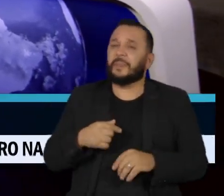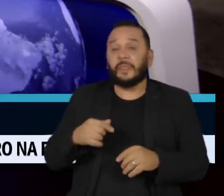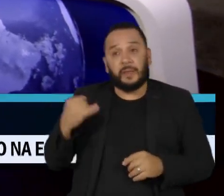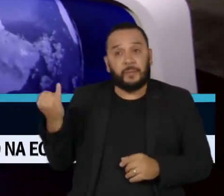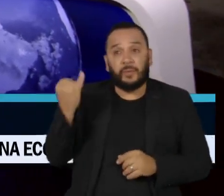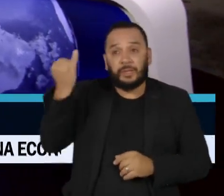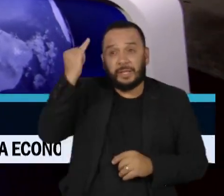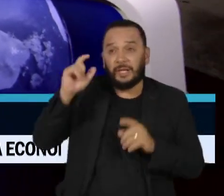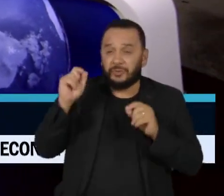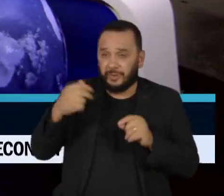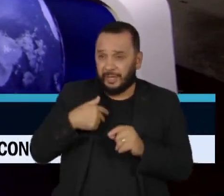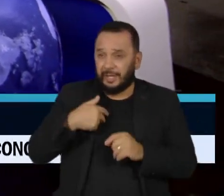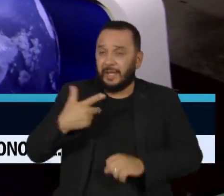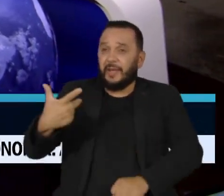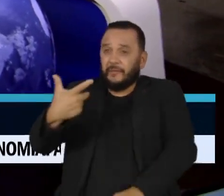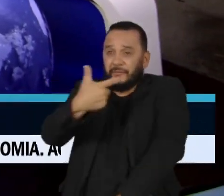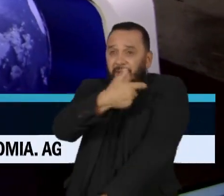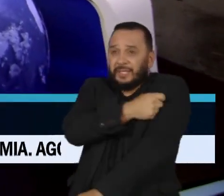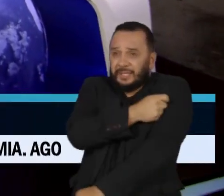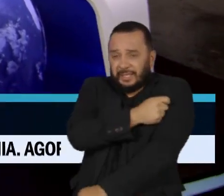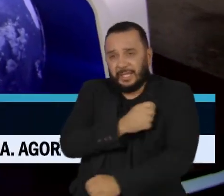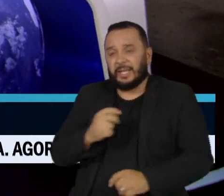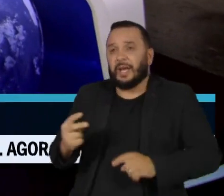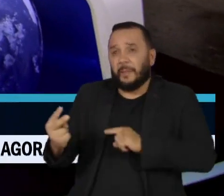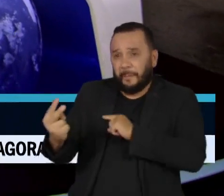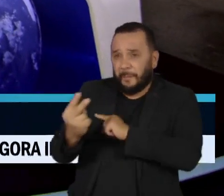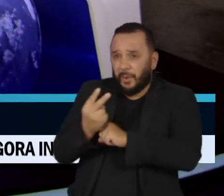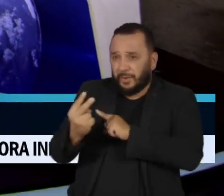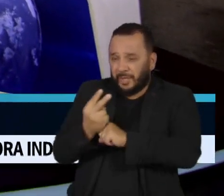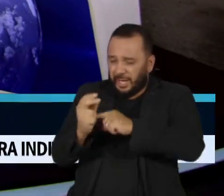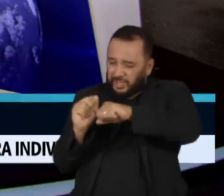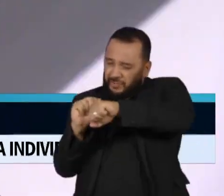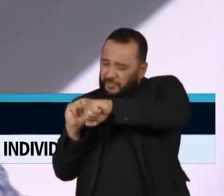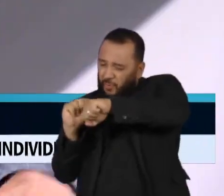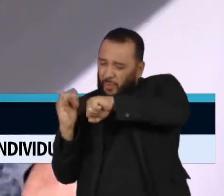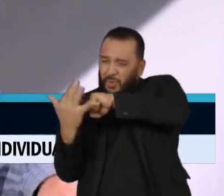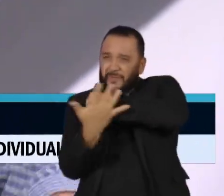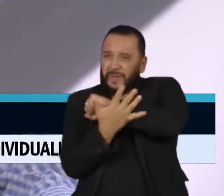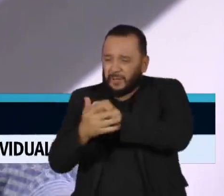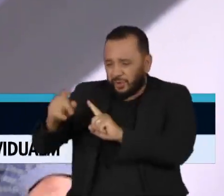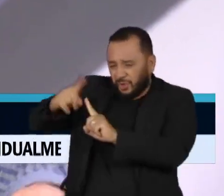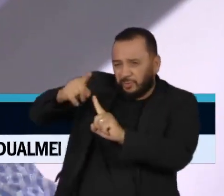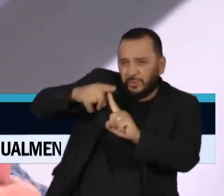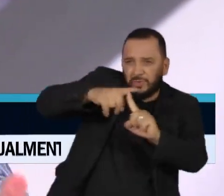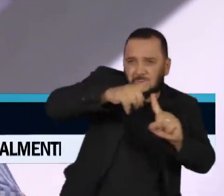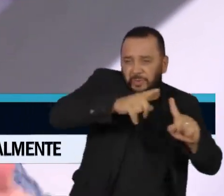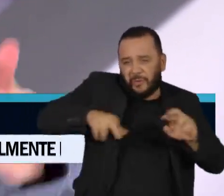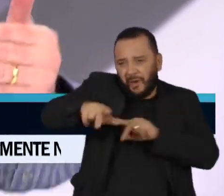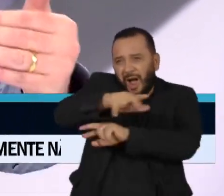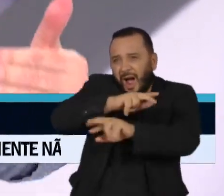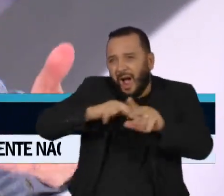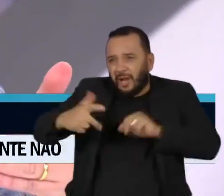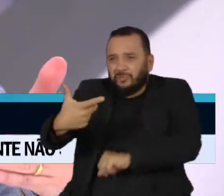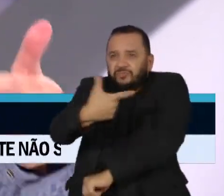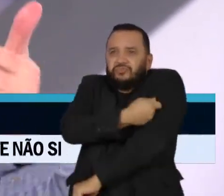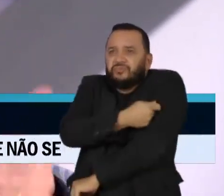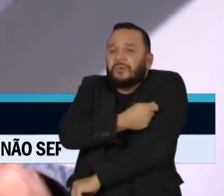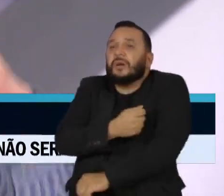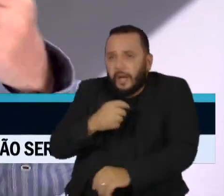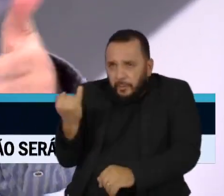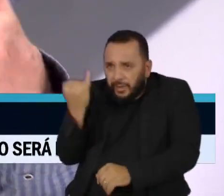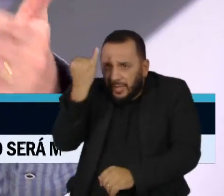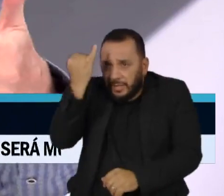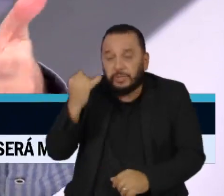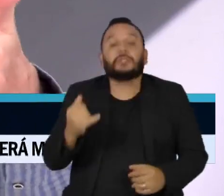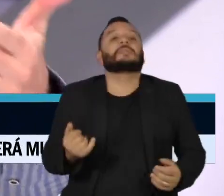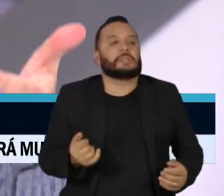bivalente? Fundamental. Isso tem que se fazer propaganda. Em São Paulo, hoje, é 70+, vai